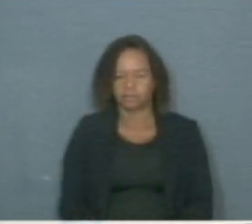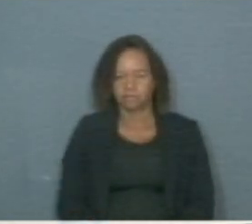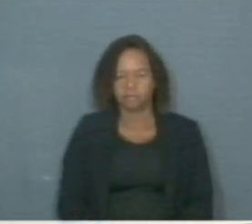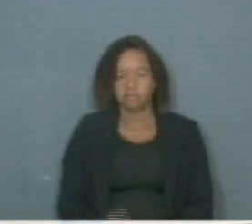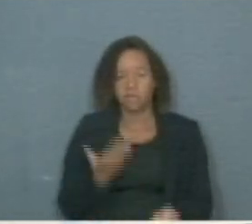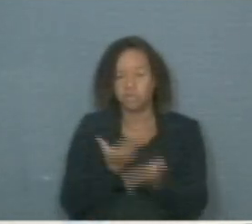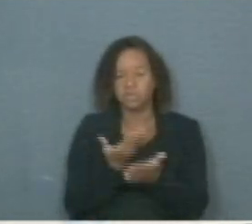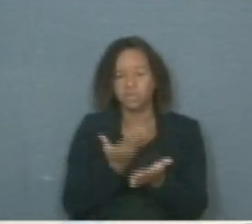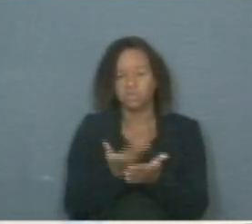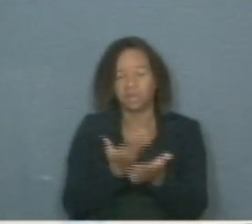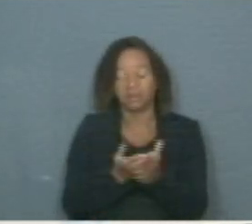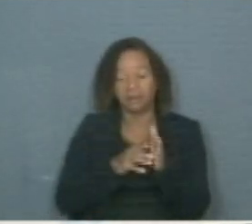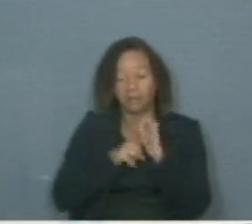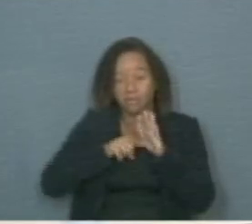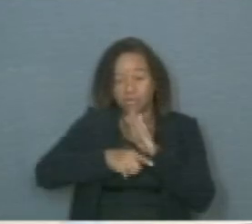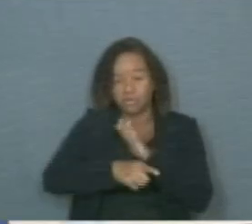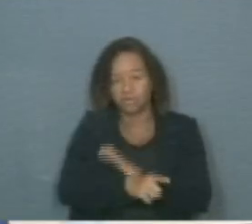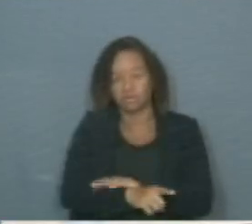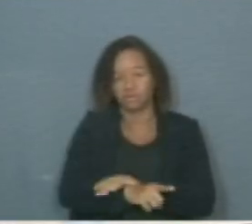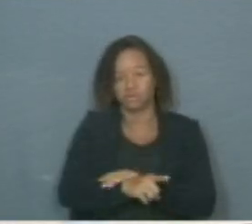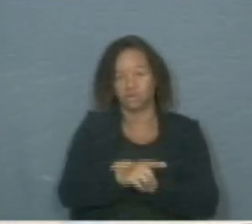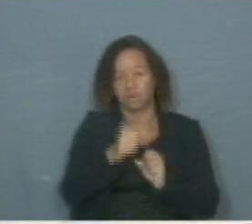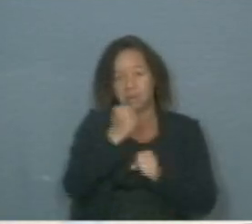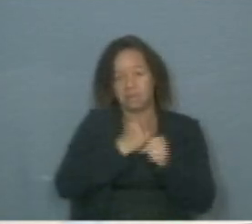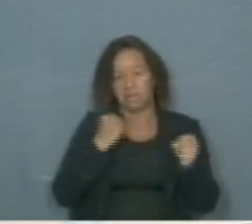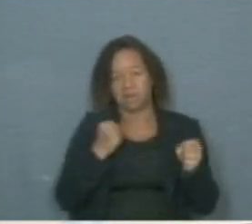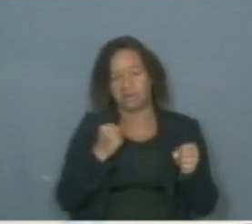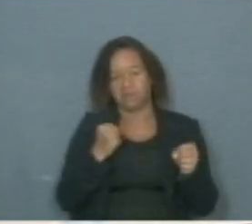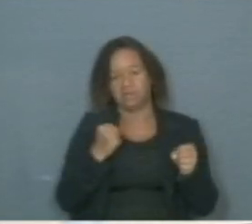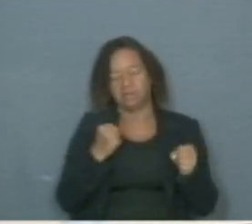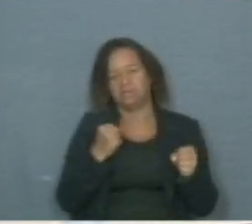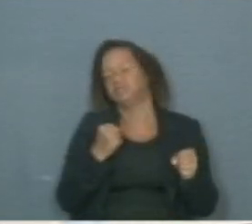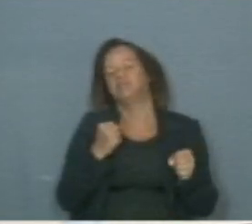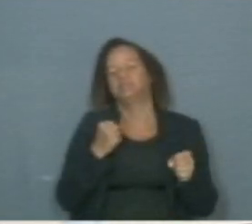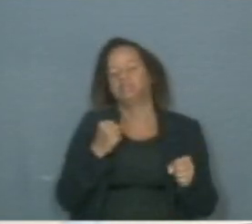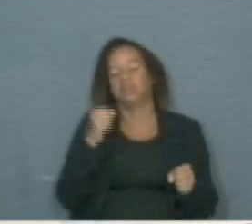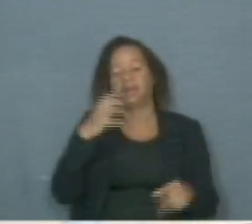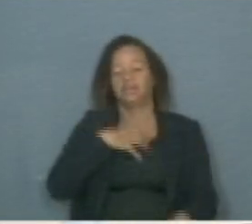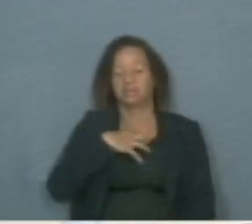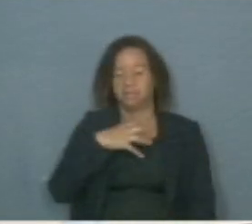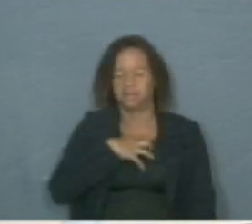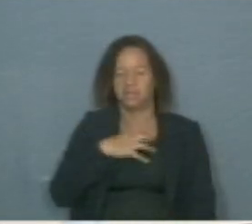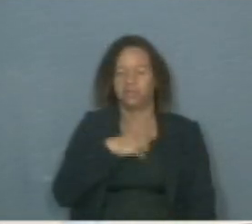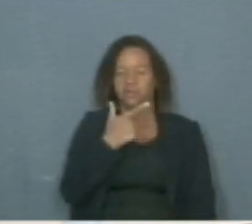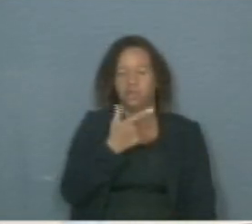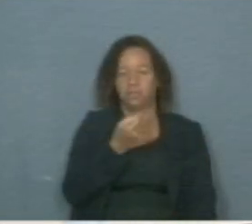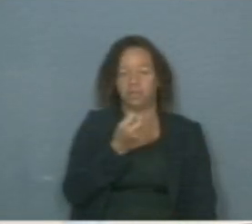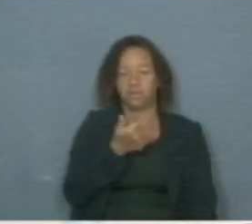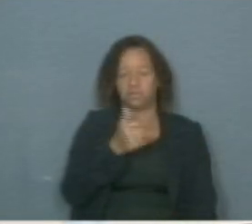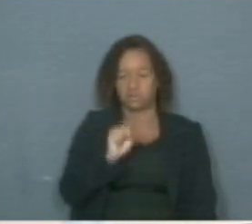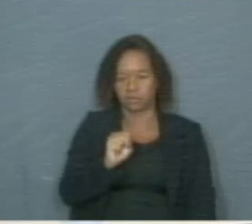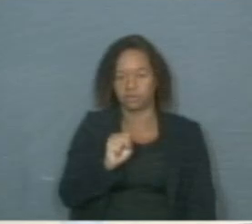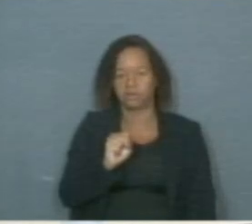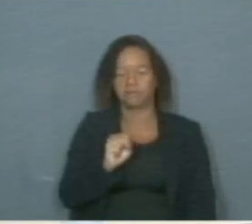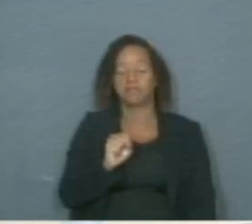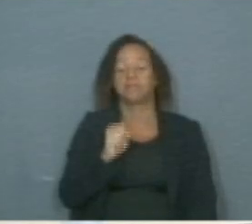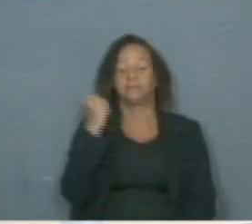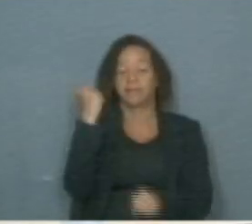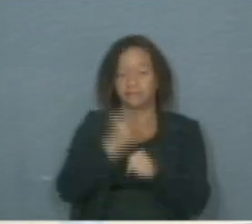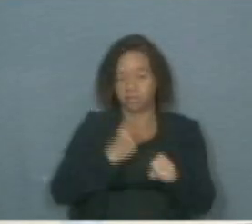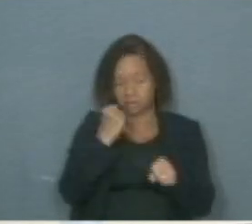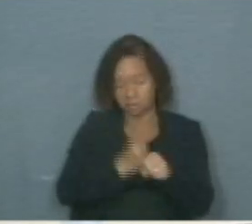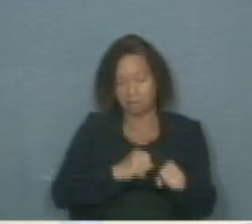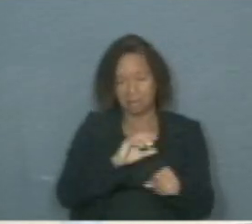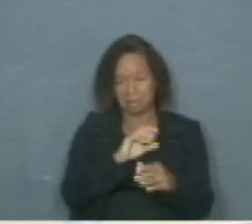Eu estudei muito a fundo o assassinato do mestre Moa de Catendé, na Bahia, em 2018, e estudei muito